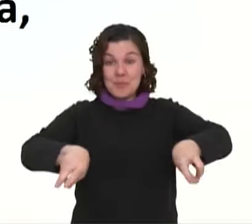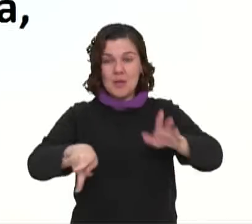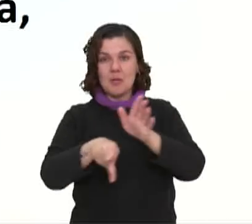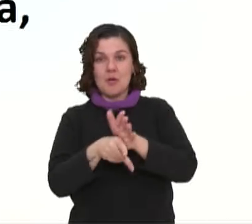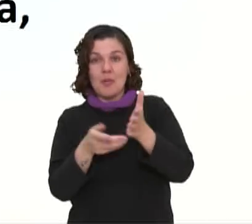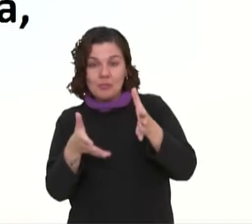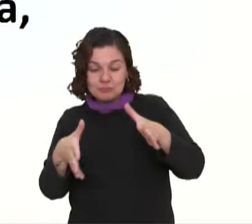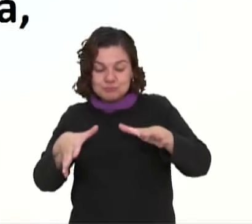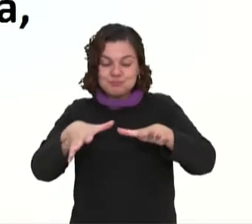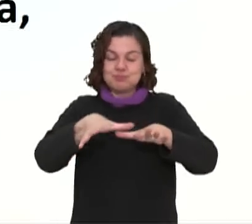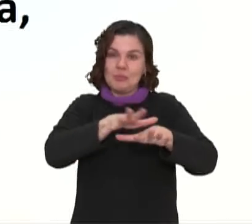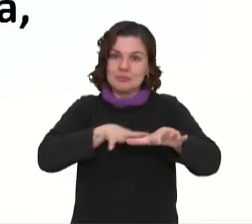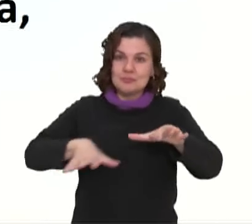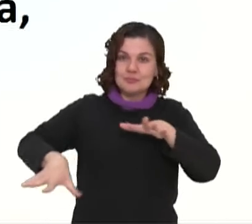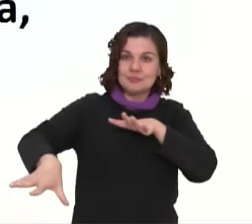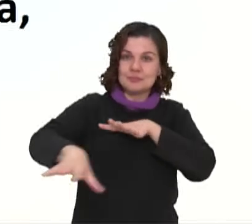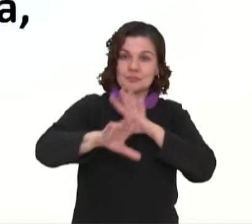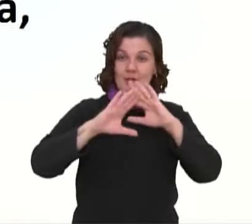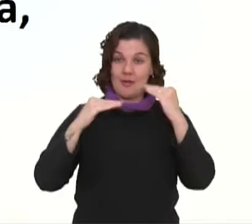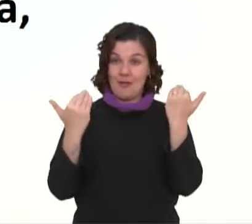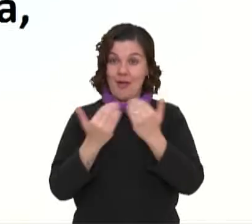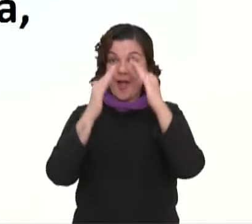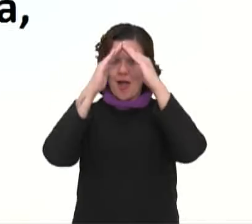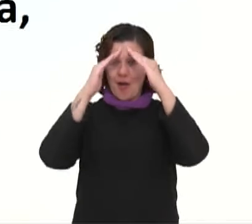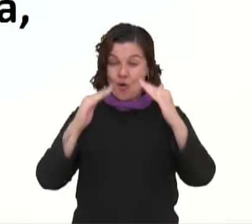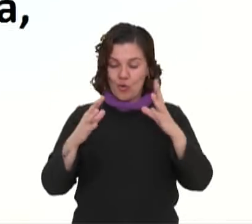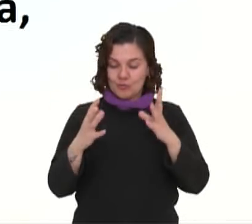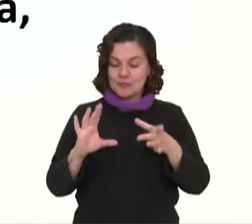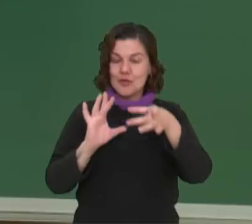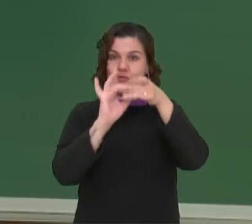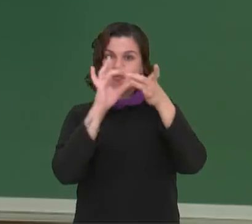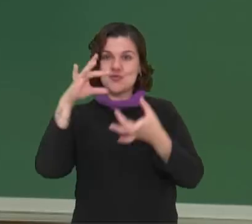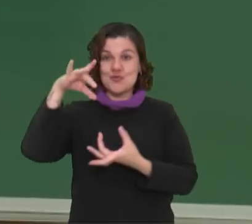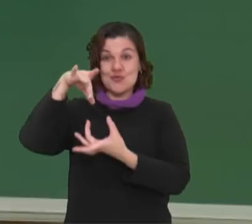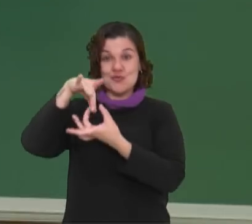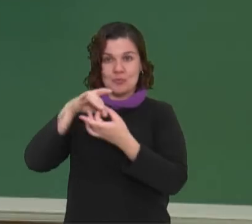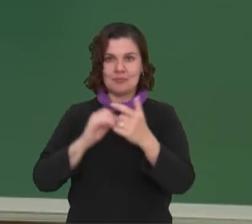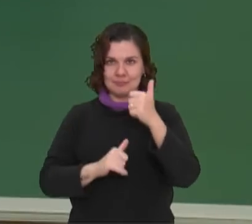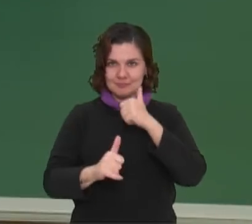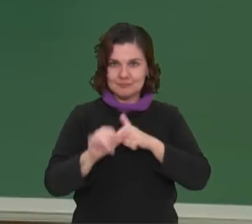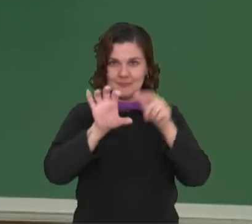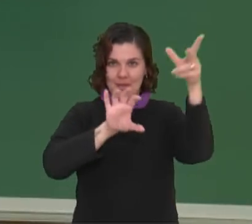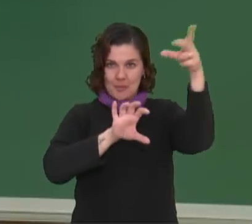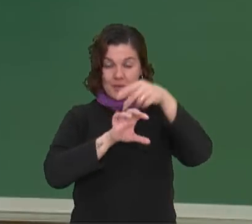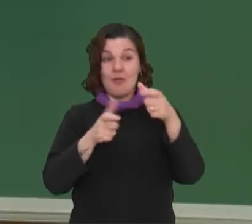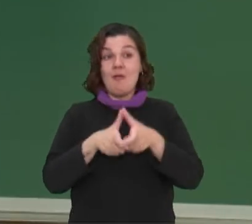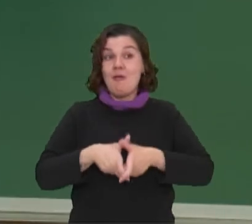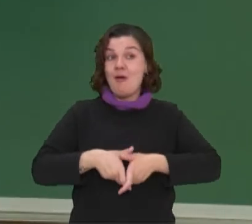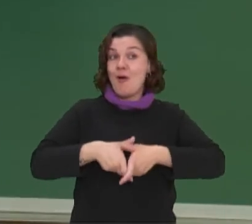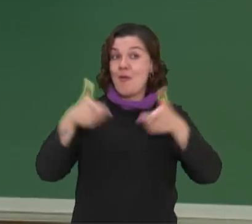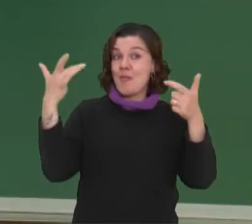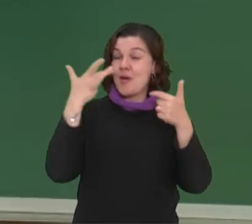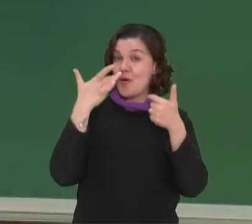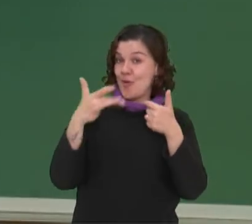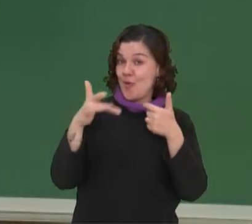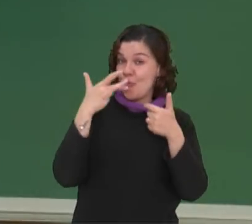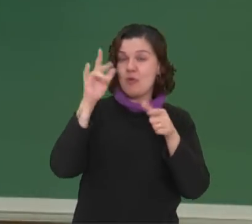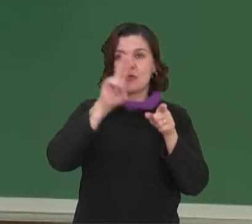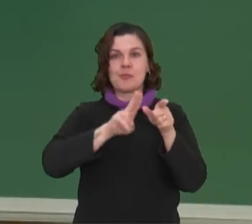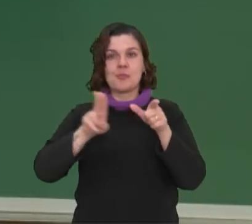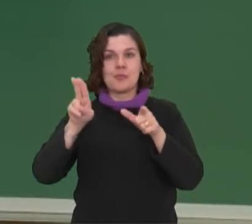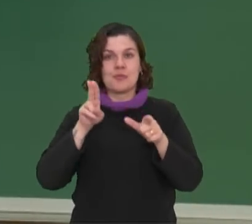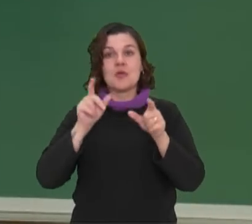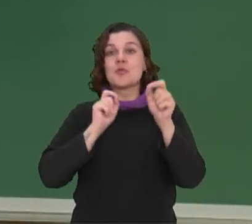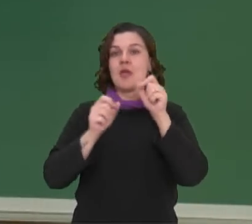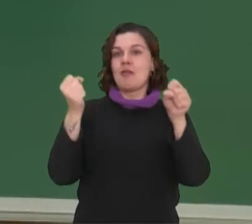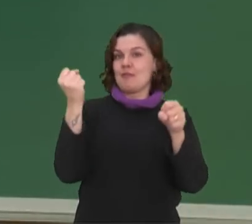integrar toda a colônia. Toda ela foi integrada a partir da mineração. Boa parte do ouro extraído na colônia foi usado